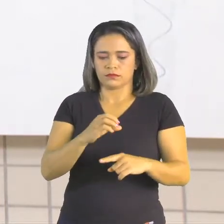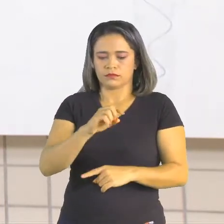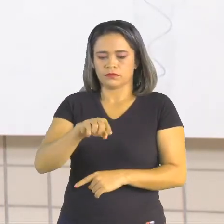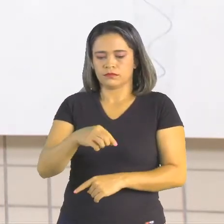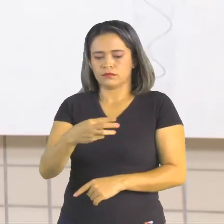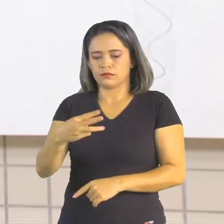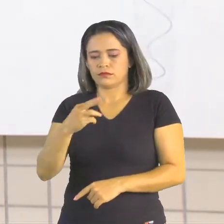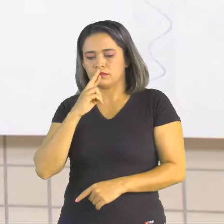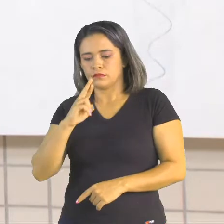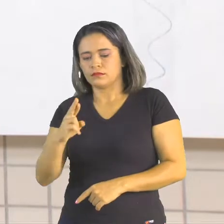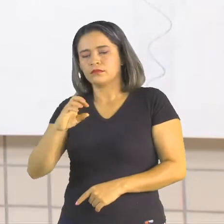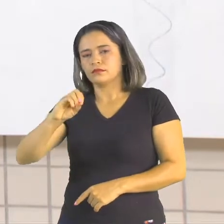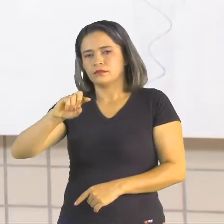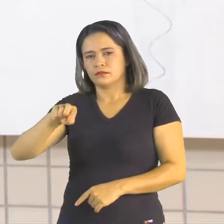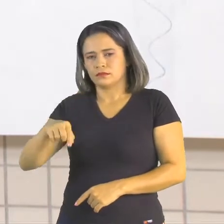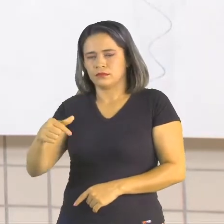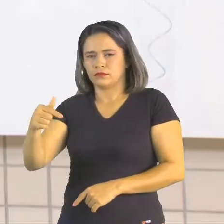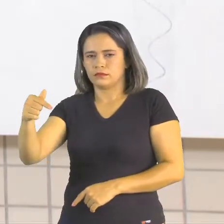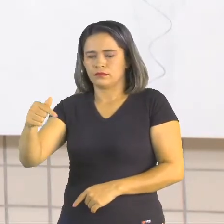7 décimos.